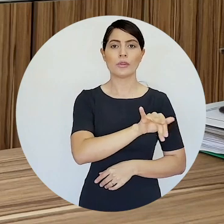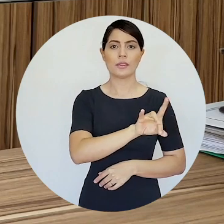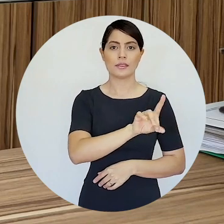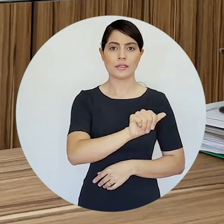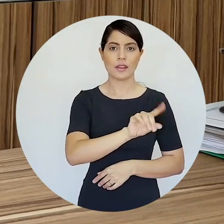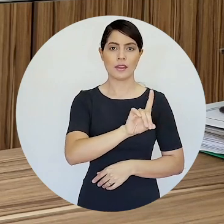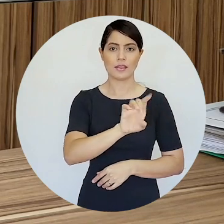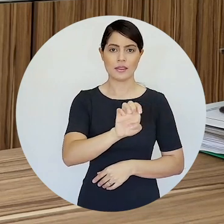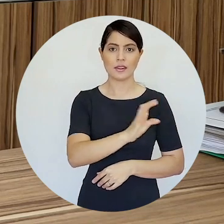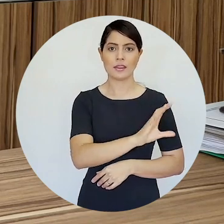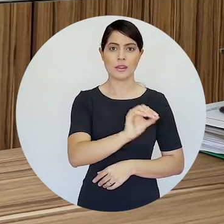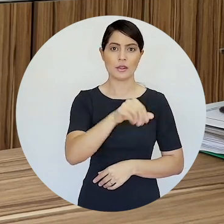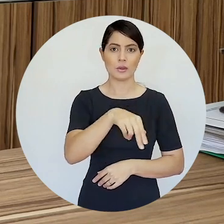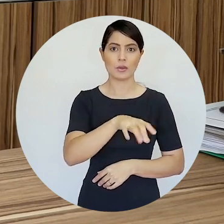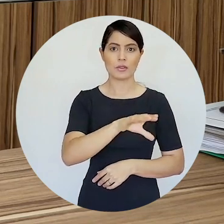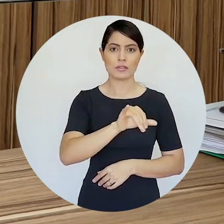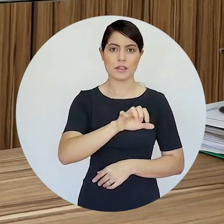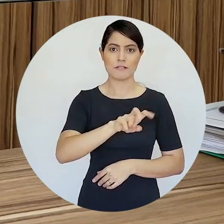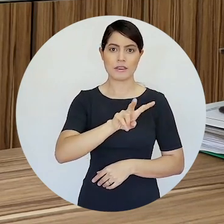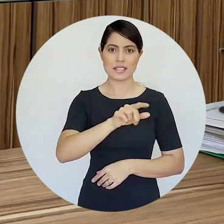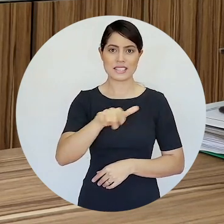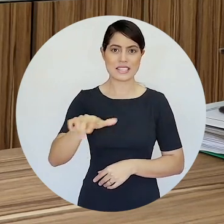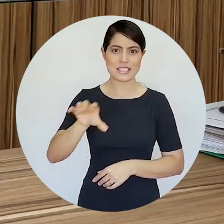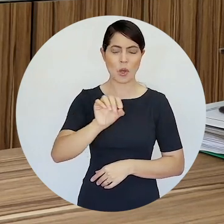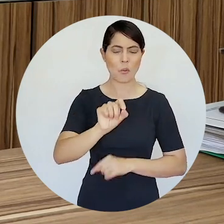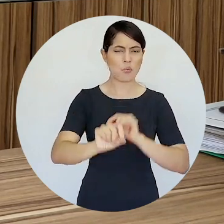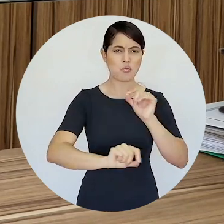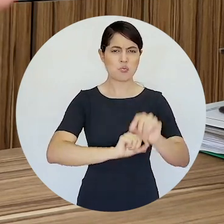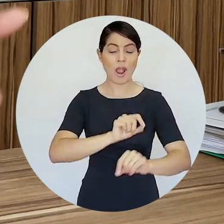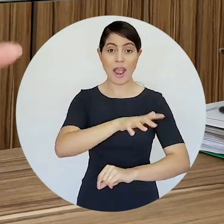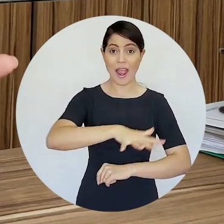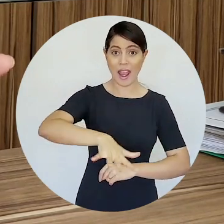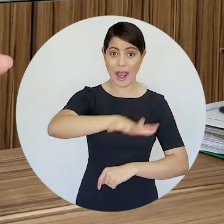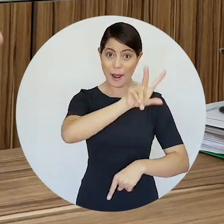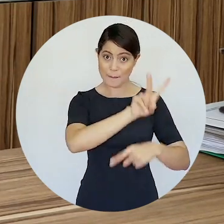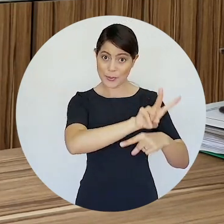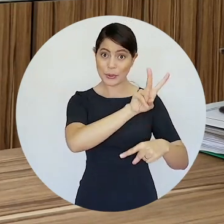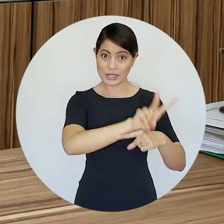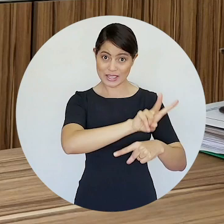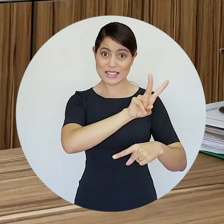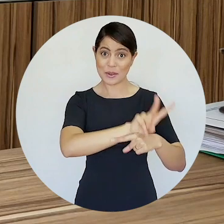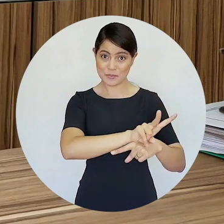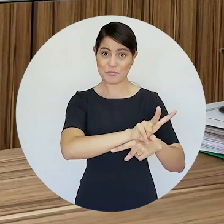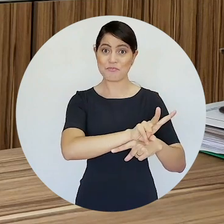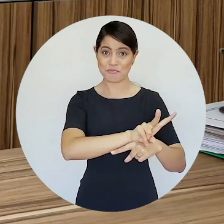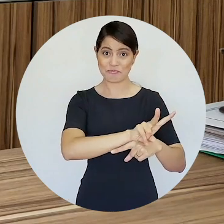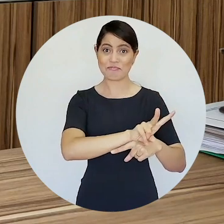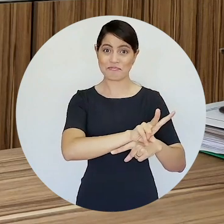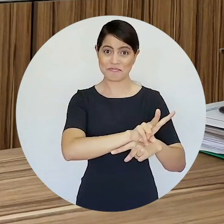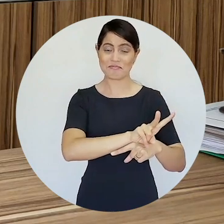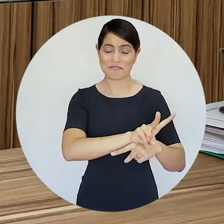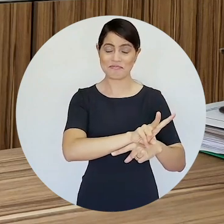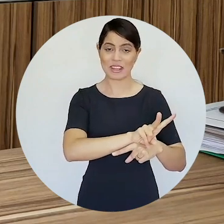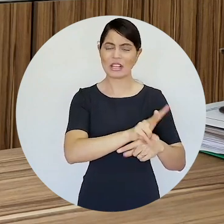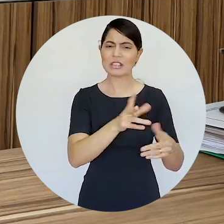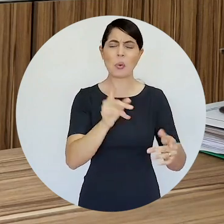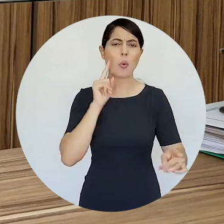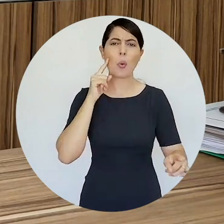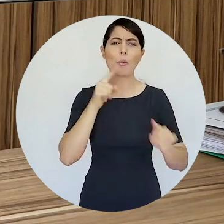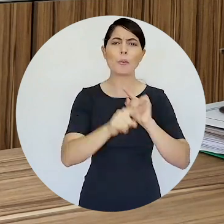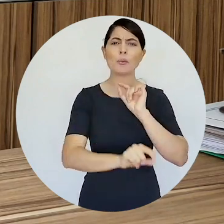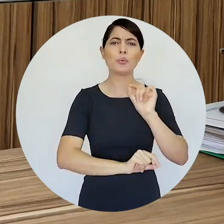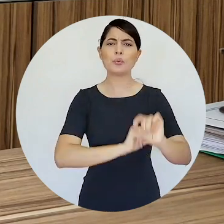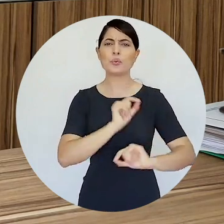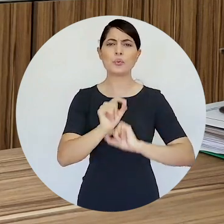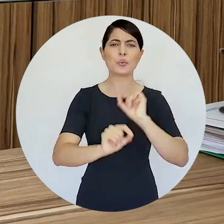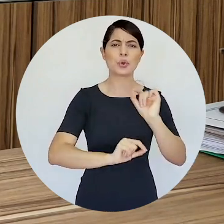de conservação. Essas unidades de conservação, que são espaços, protegidos com o